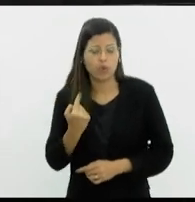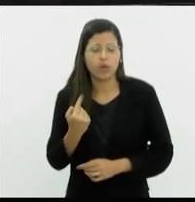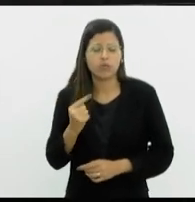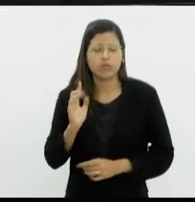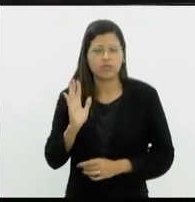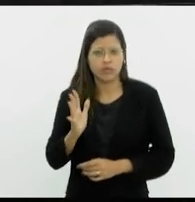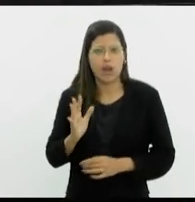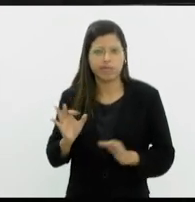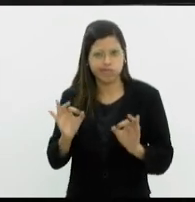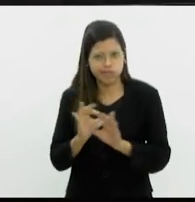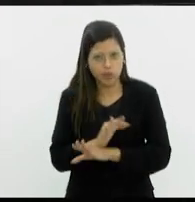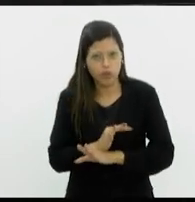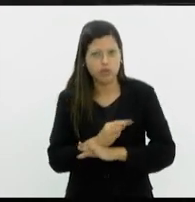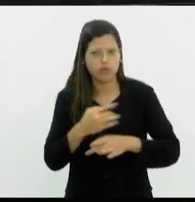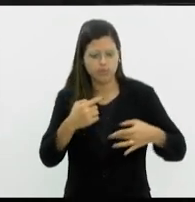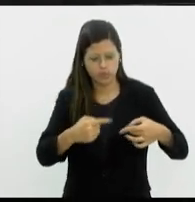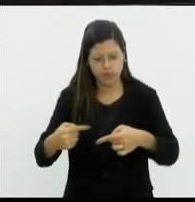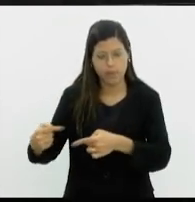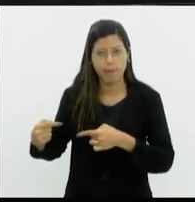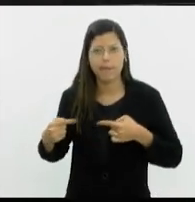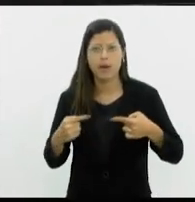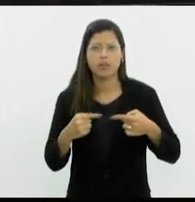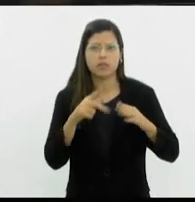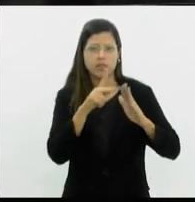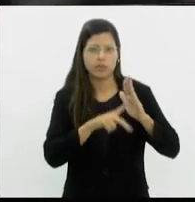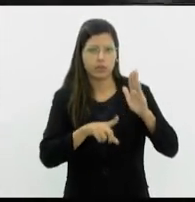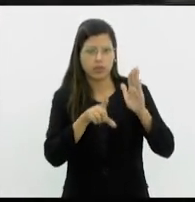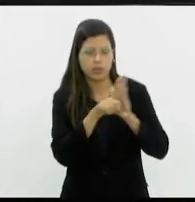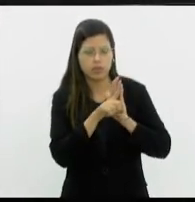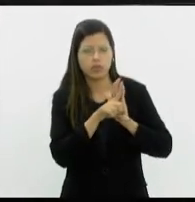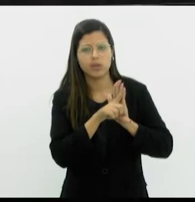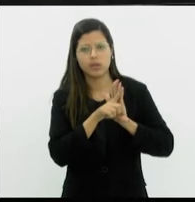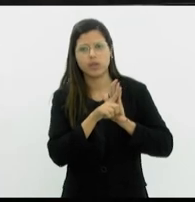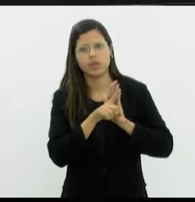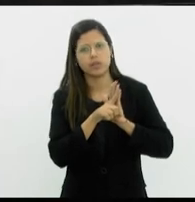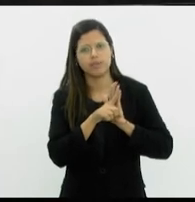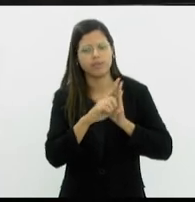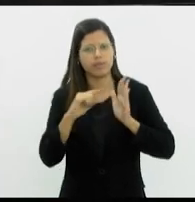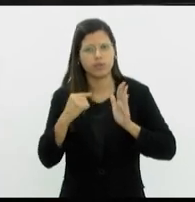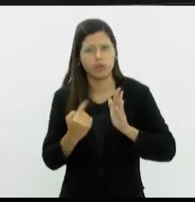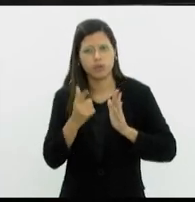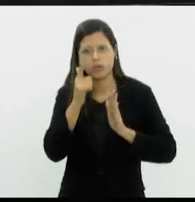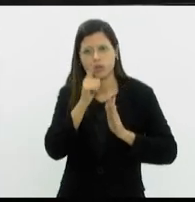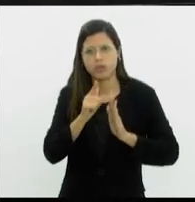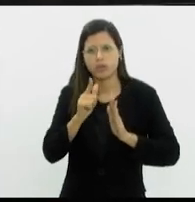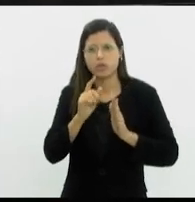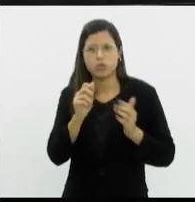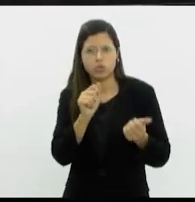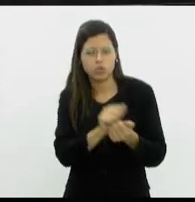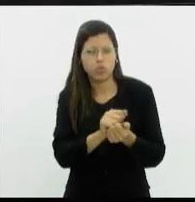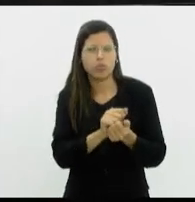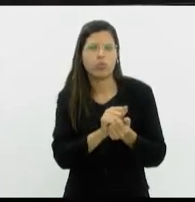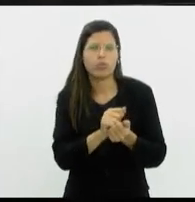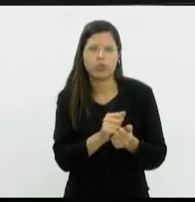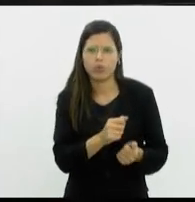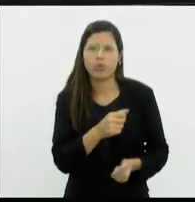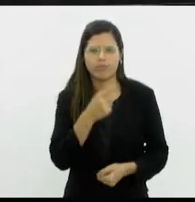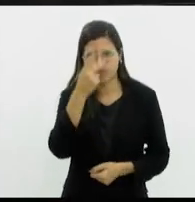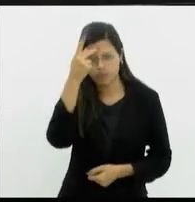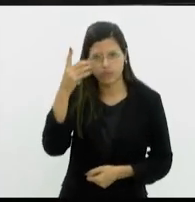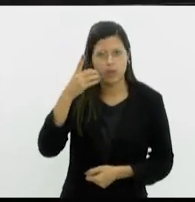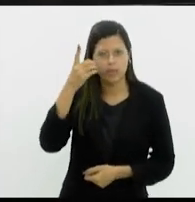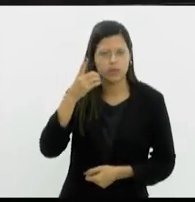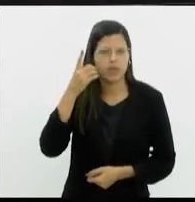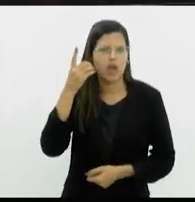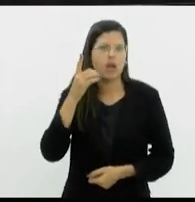debate e eu espero muito que, através desse projeto de lei, nós possamos, junto com cada um dos pares dessa casa, cada